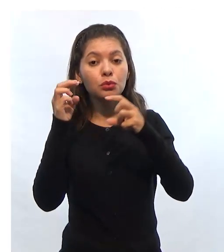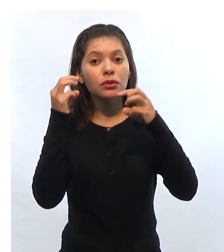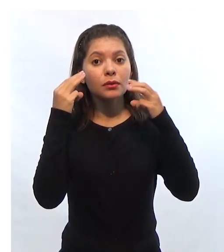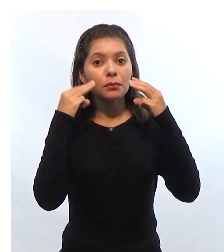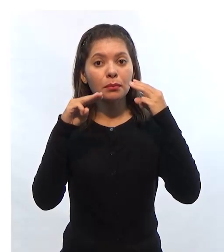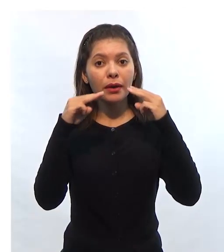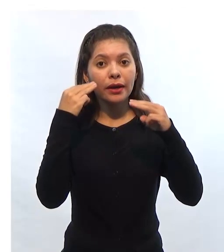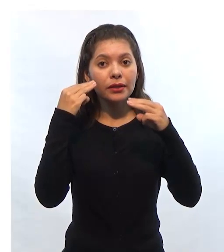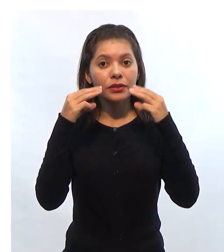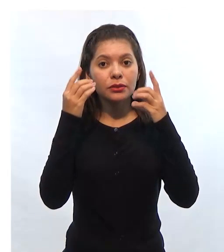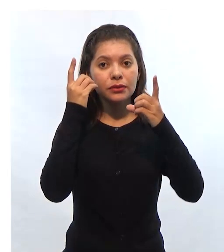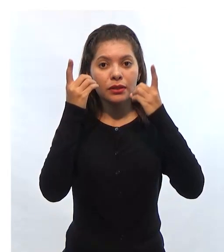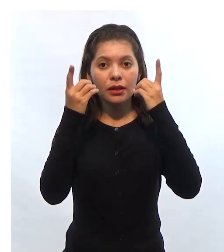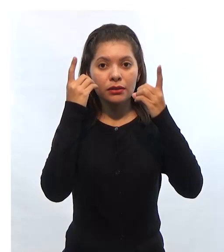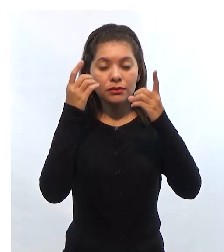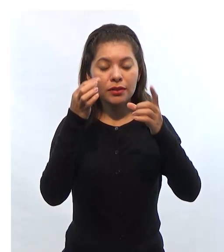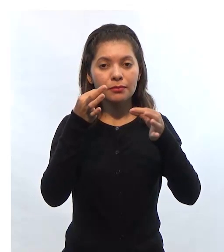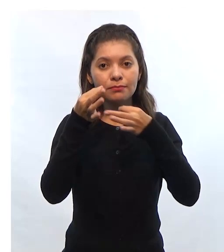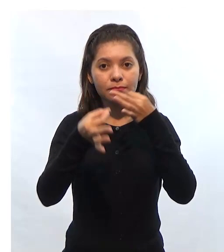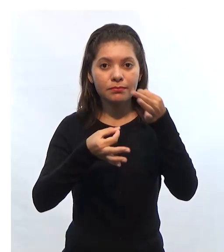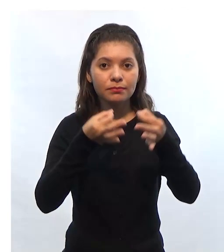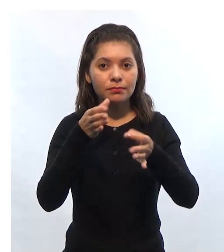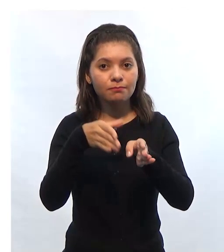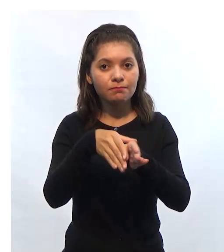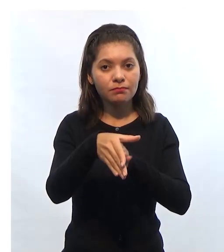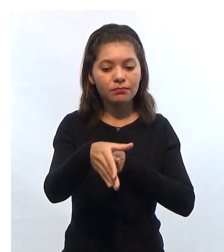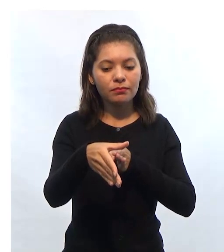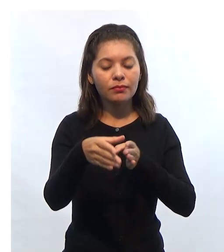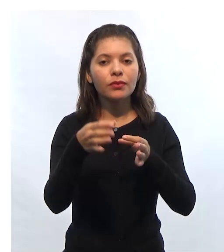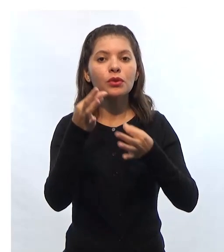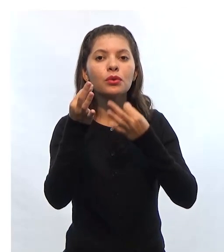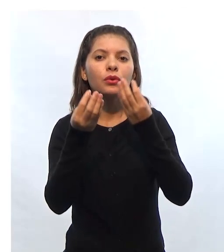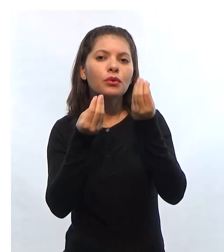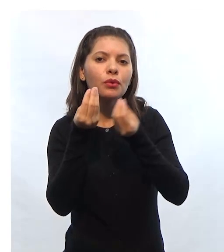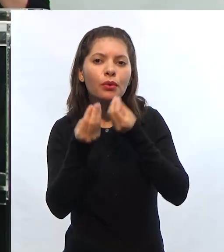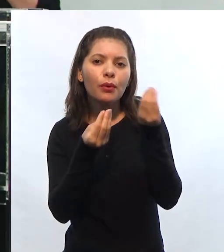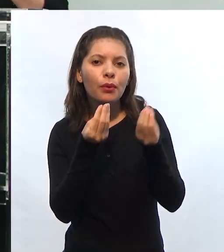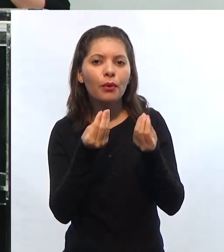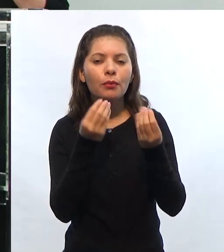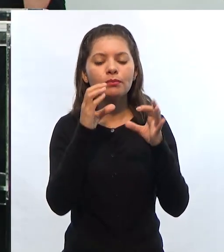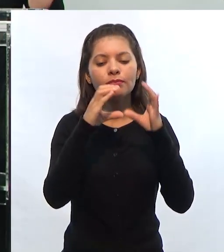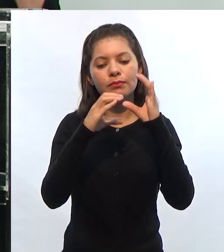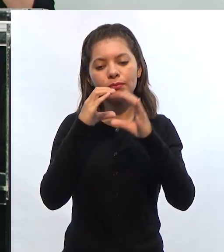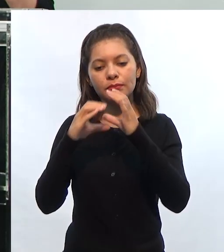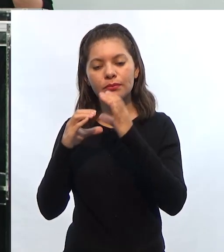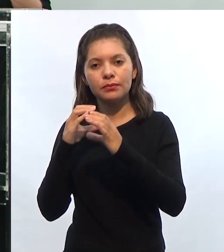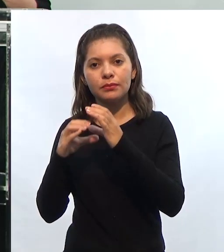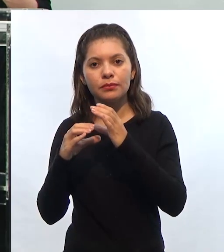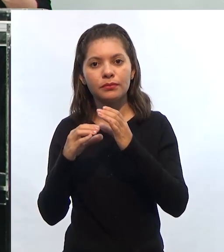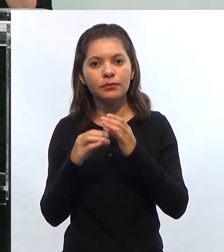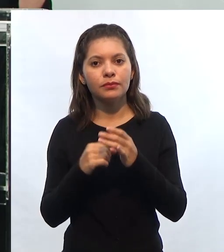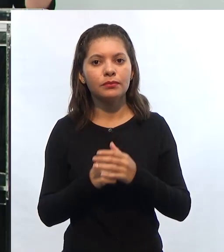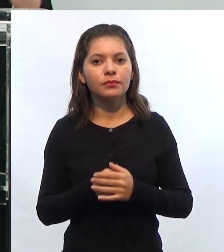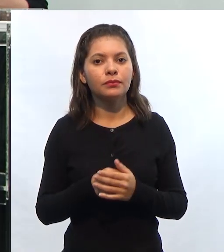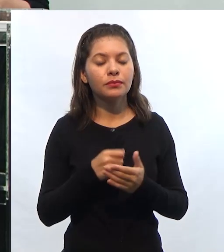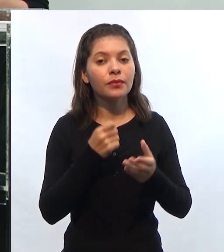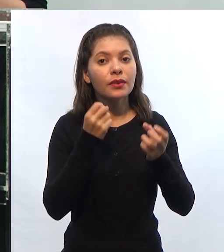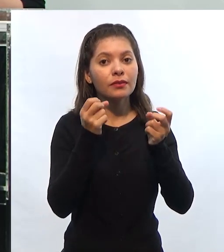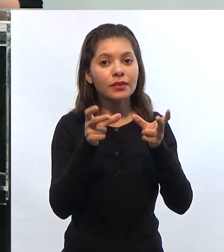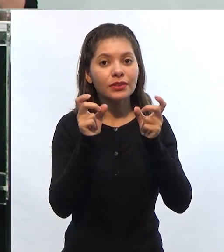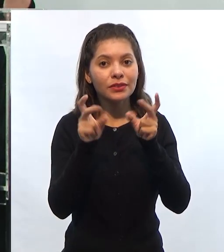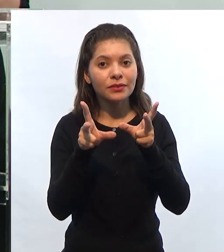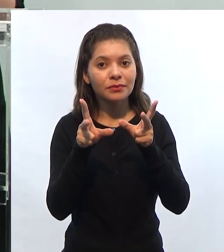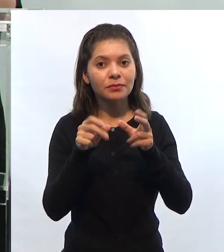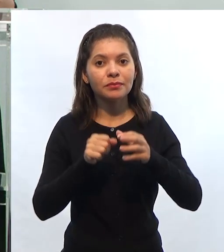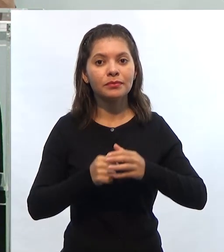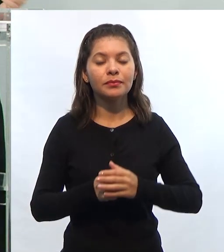para o marketing esse tipo de dado que vai orientar o que vai ser produzido, como vai ser comunicado, como vai ser